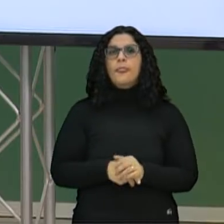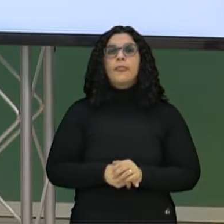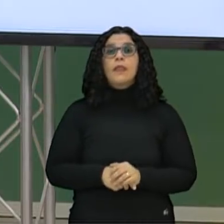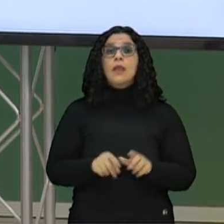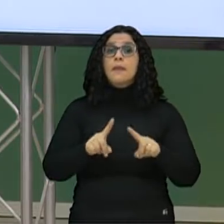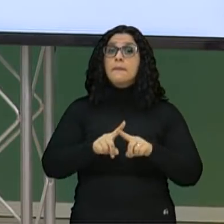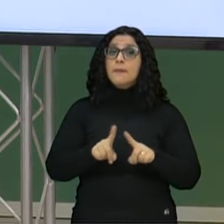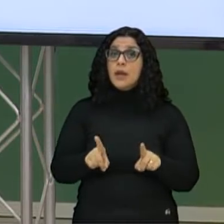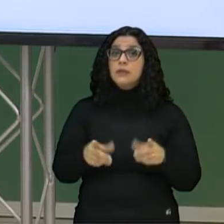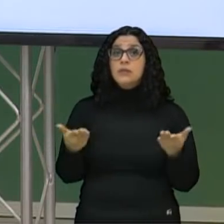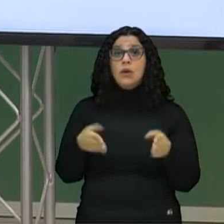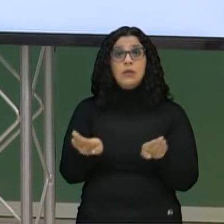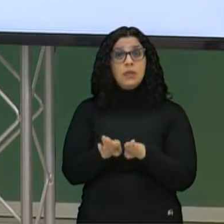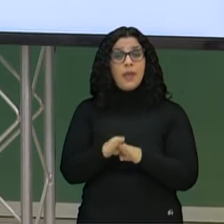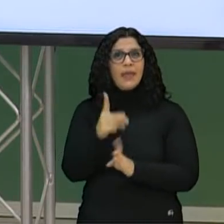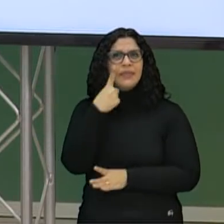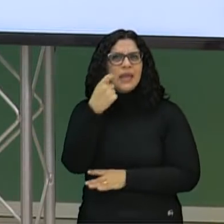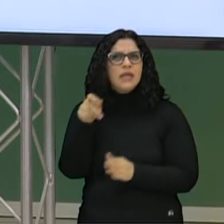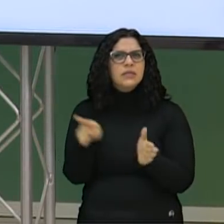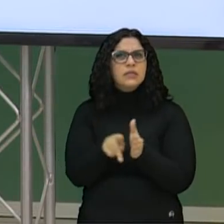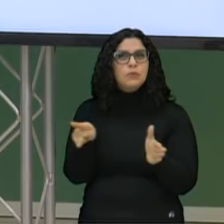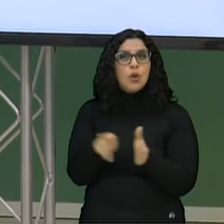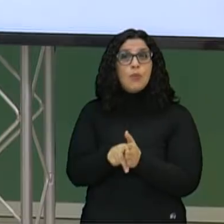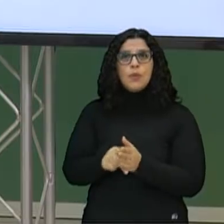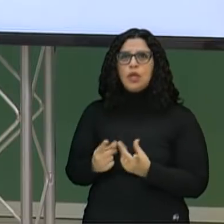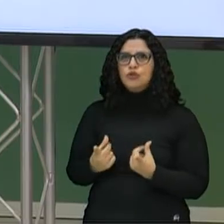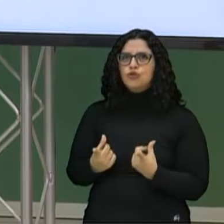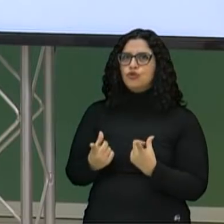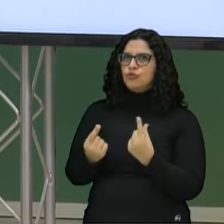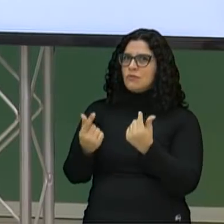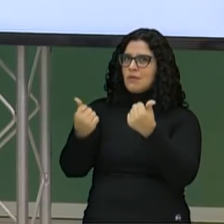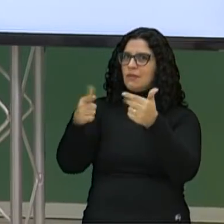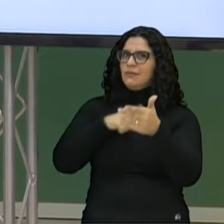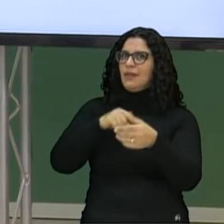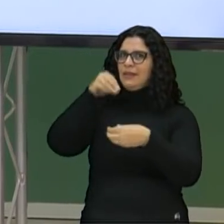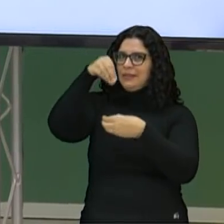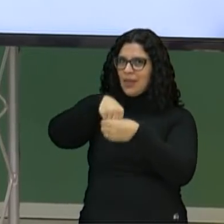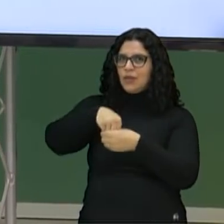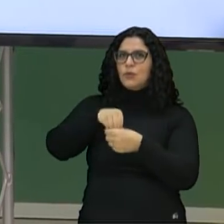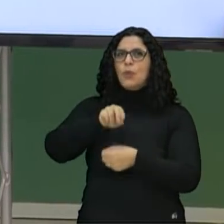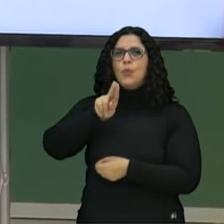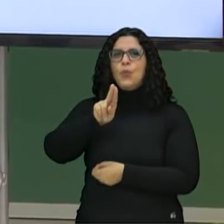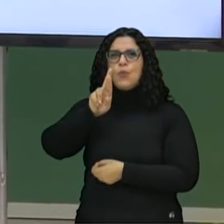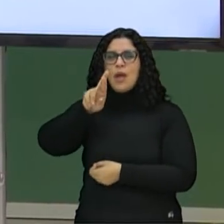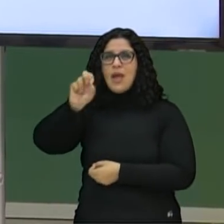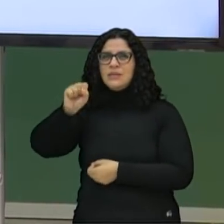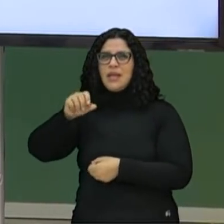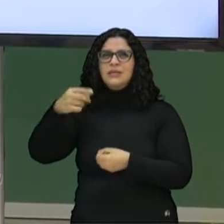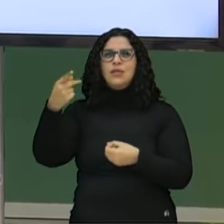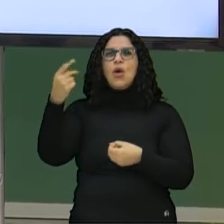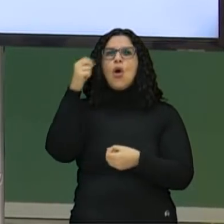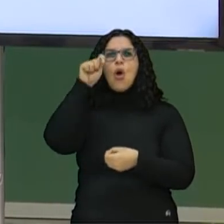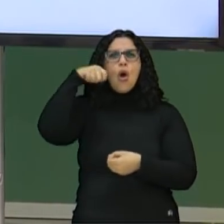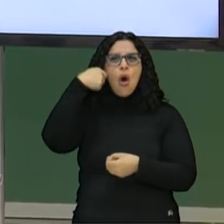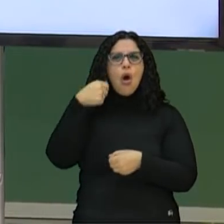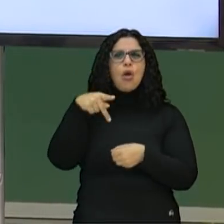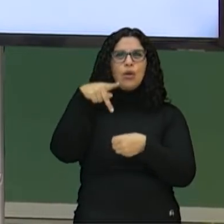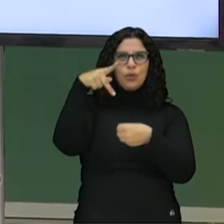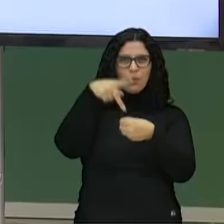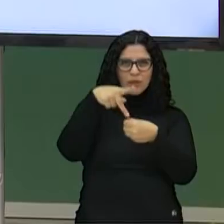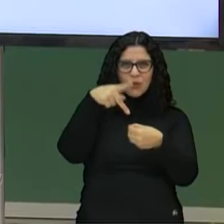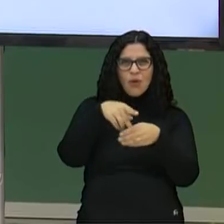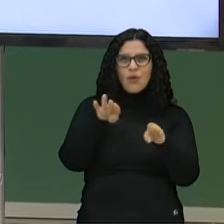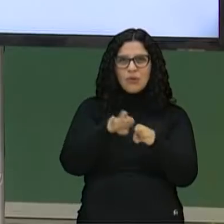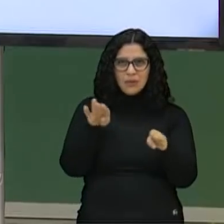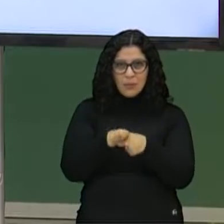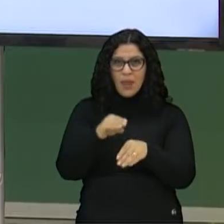inimigo. Havia interesse alemão nas riquezas soviéticas, petróleo, minérios e cereais, fundamentais